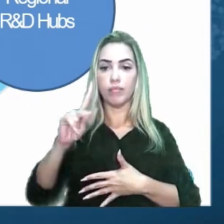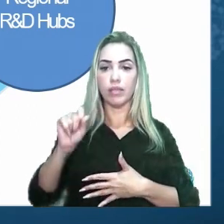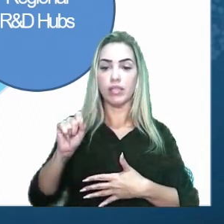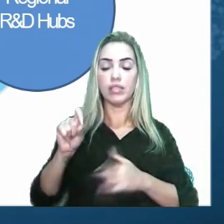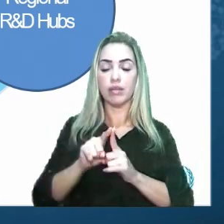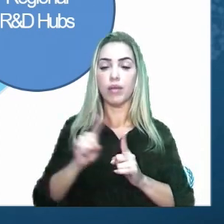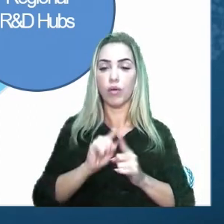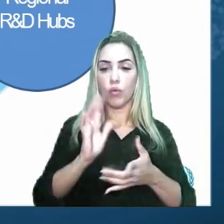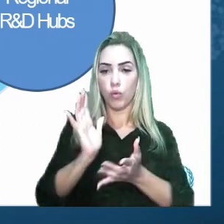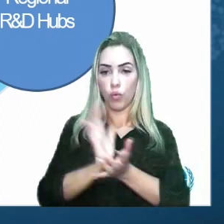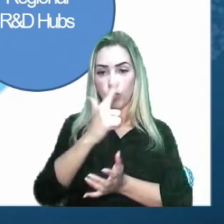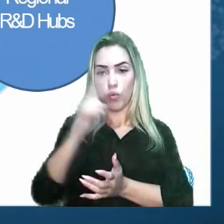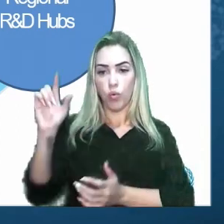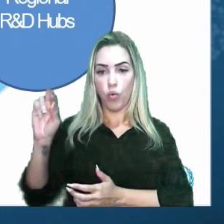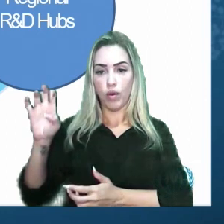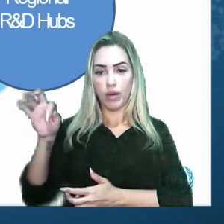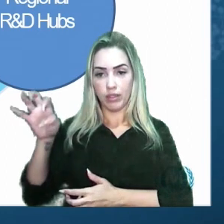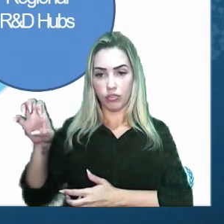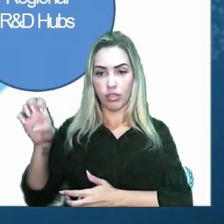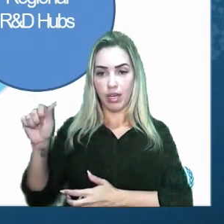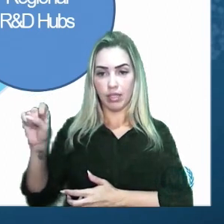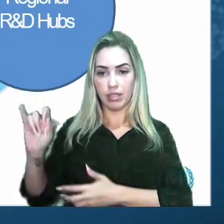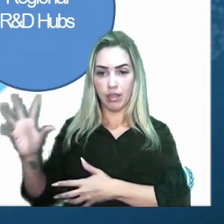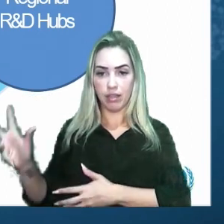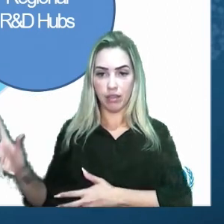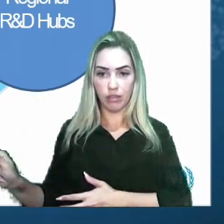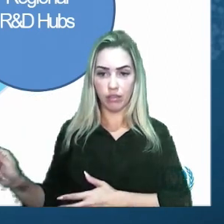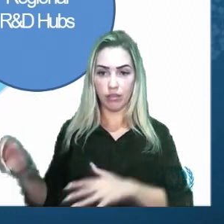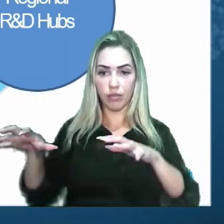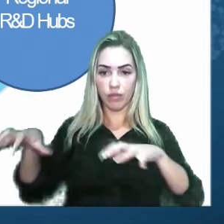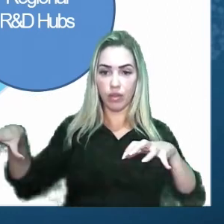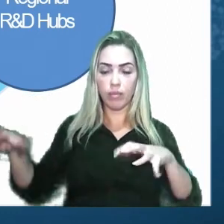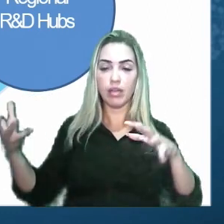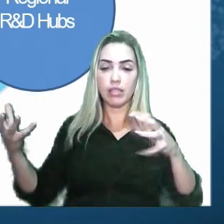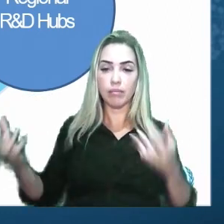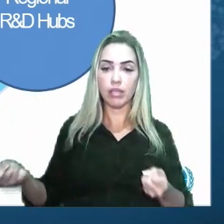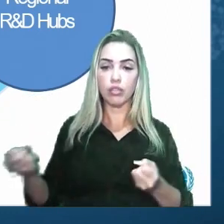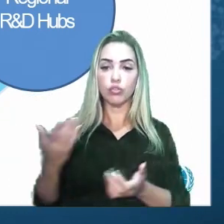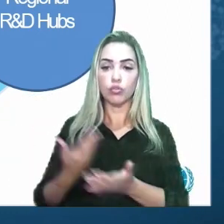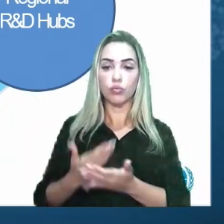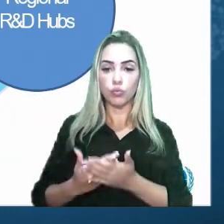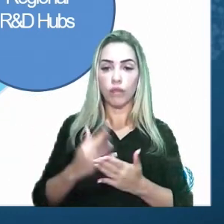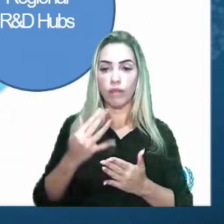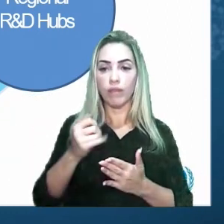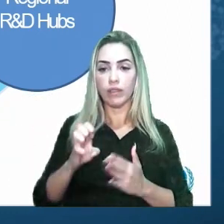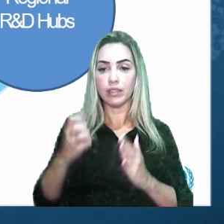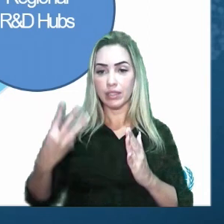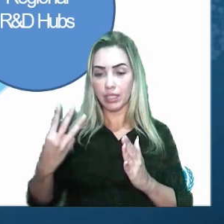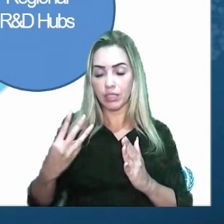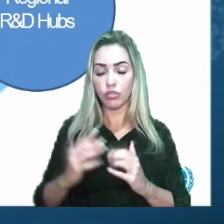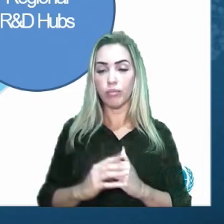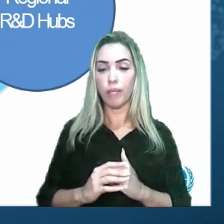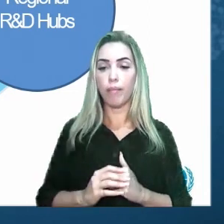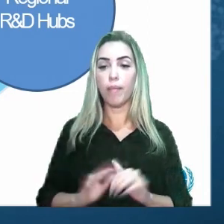no Oriente Médio e Ásia e África centros para receberem os estudos de fase 3. Mas, e o